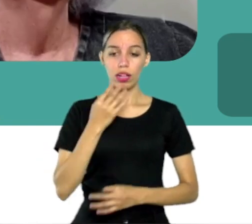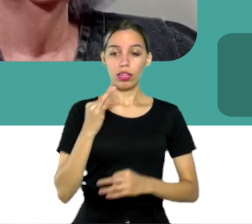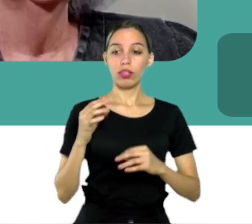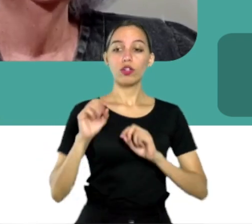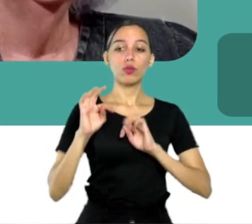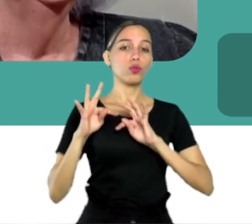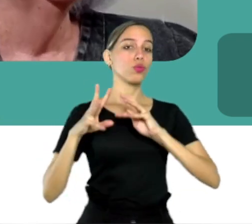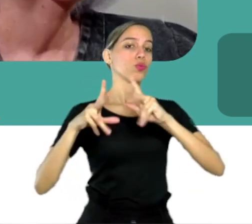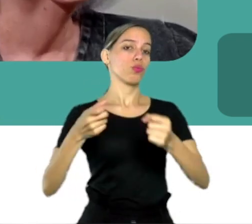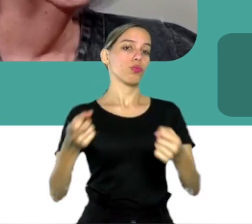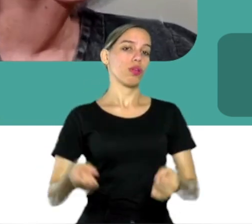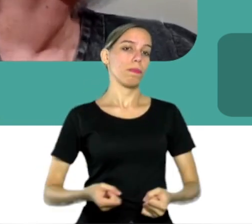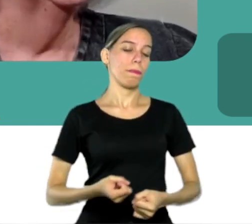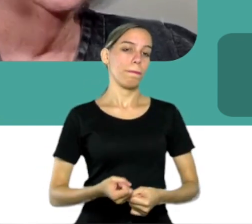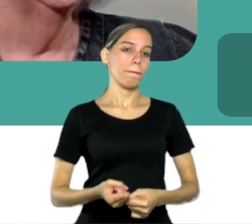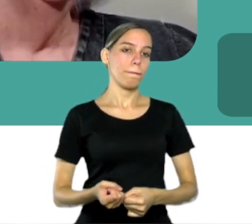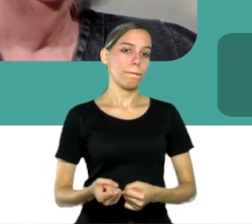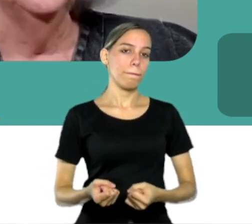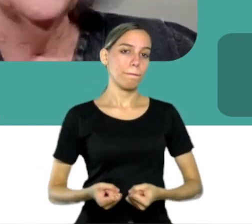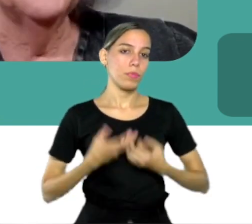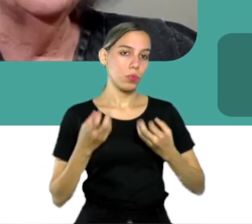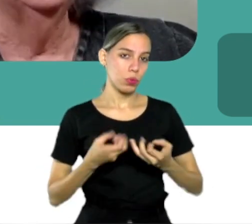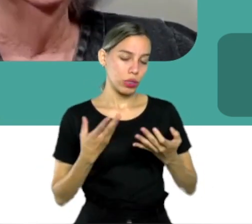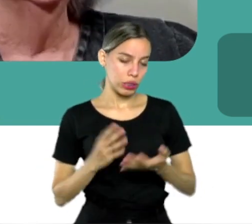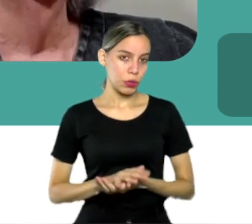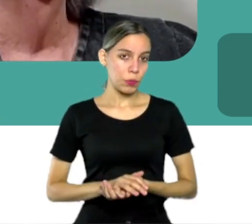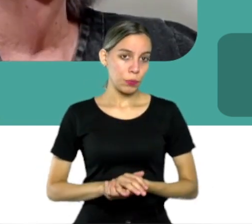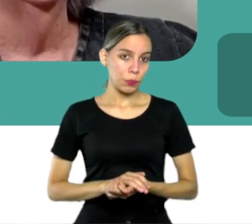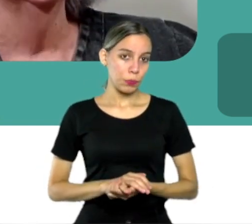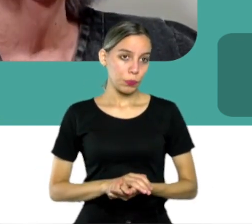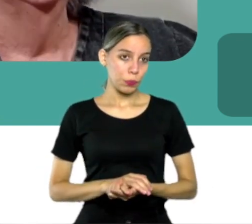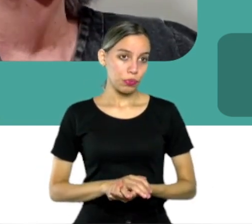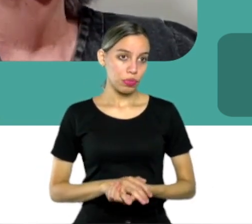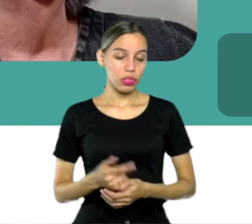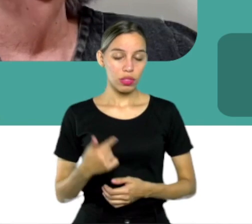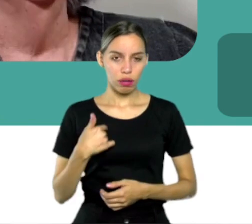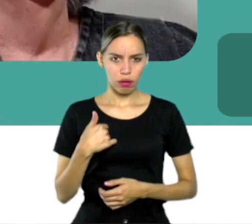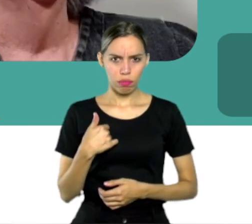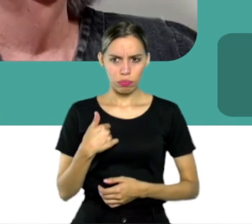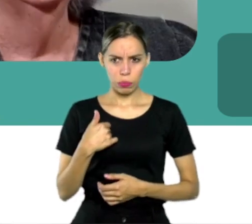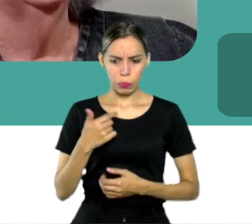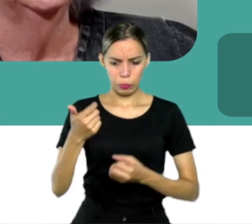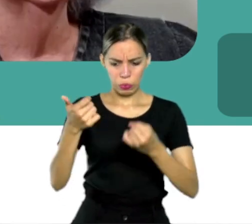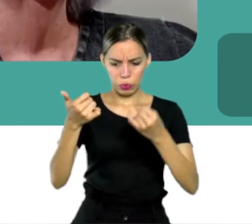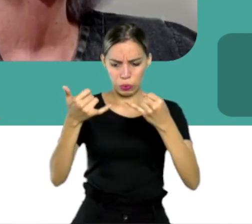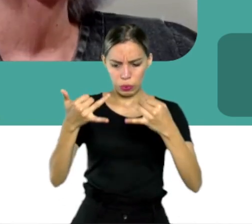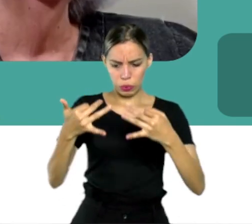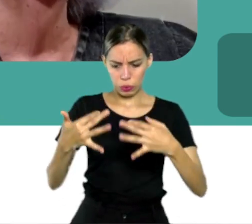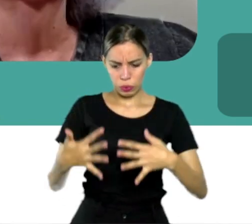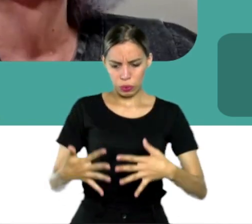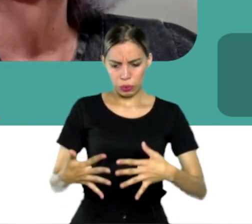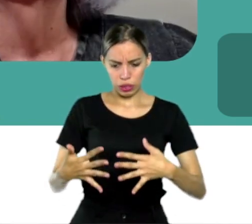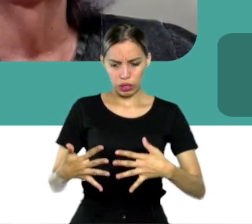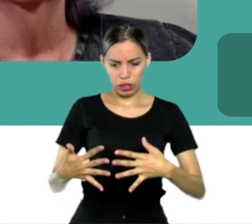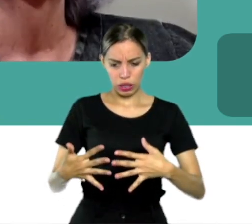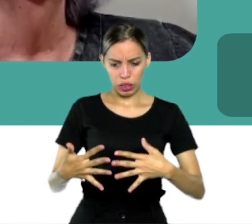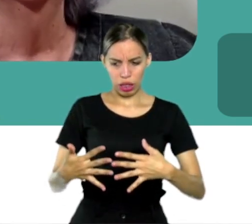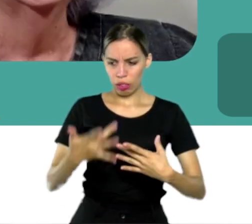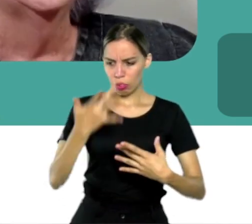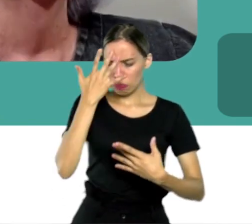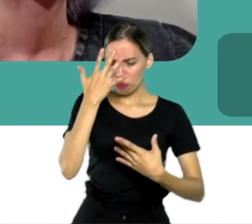de poesia. E sem explicar, eu tenho uma hora que eu gosto mais de escrever, a hora que eu acordo. Os sonhos são uma